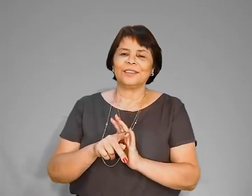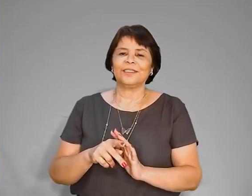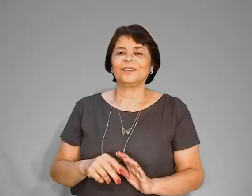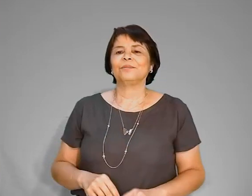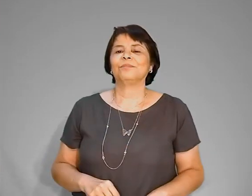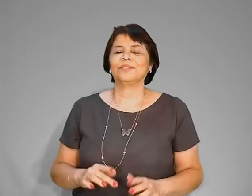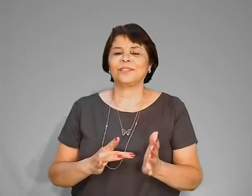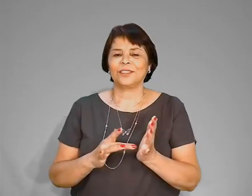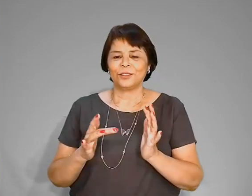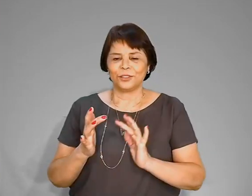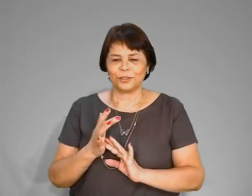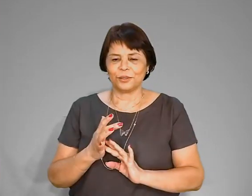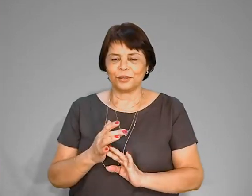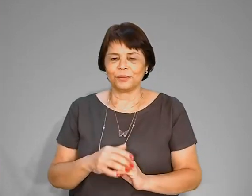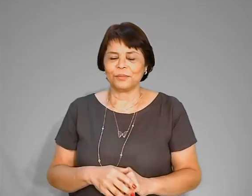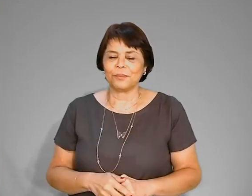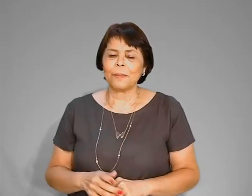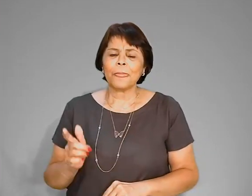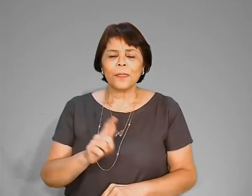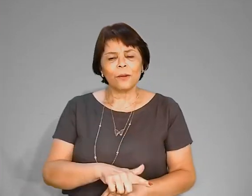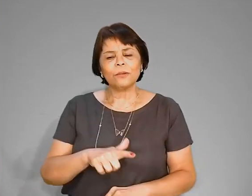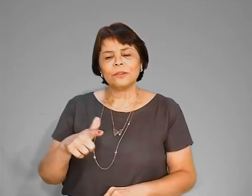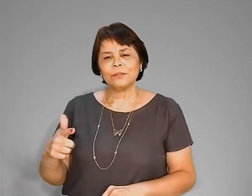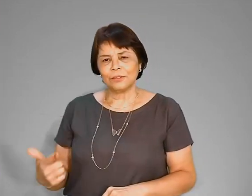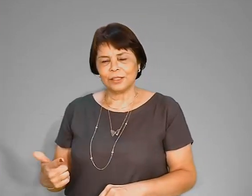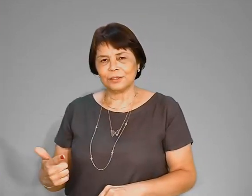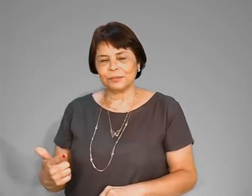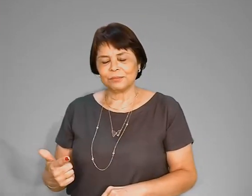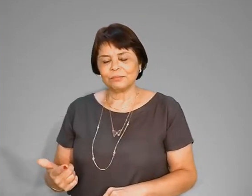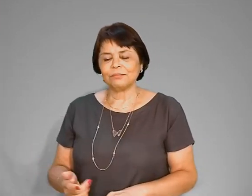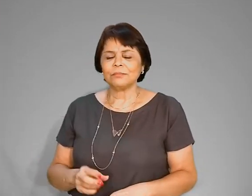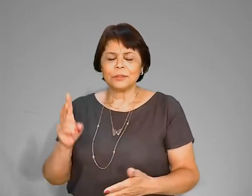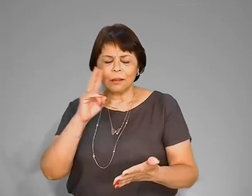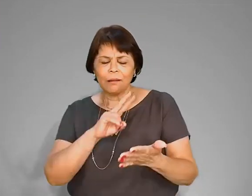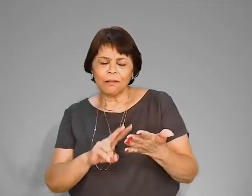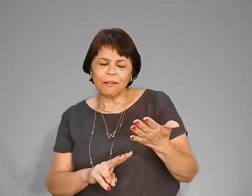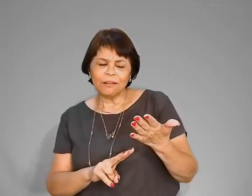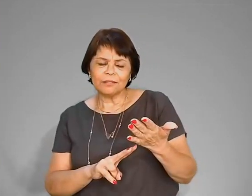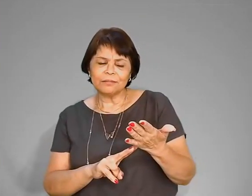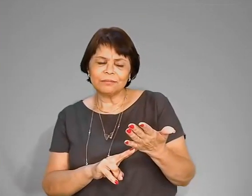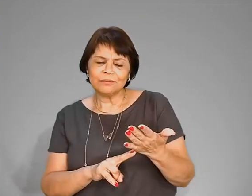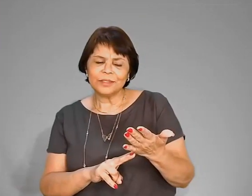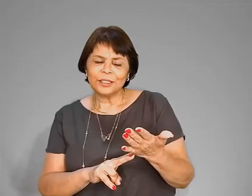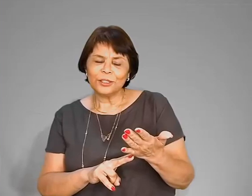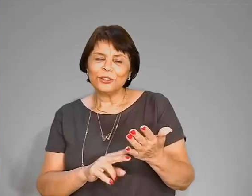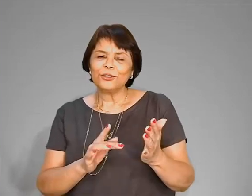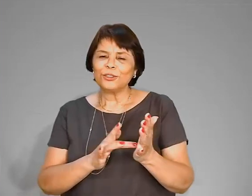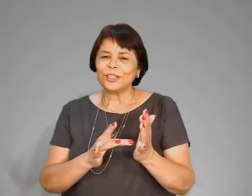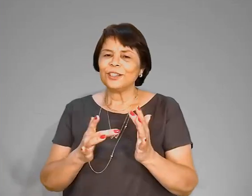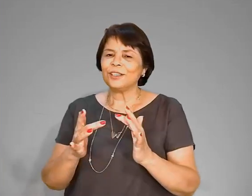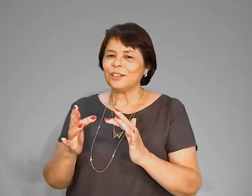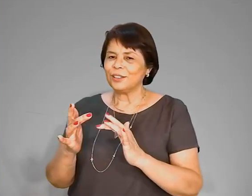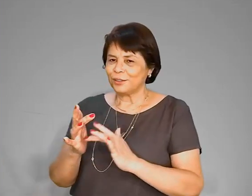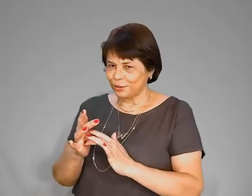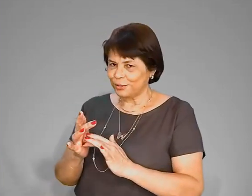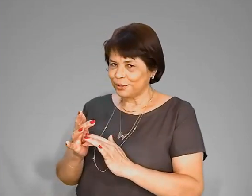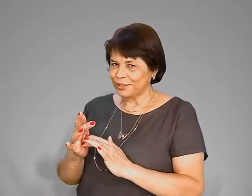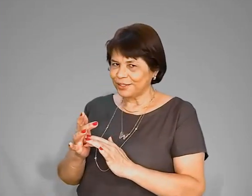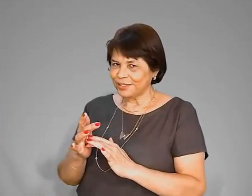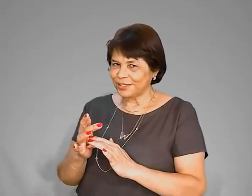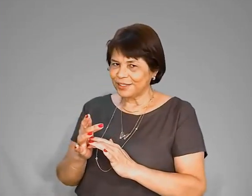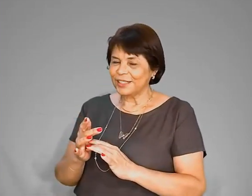Edificado sobre o fundamento de apóstolos e profetas, sendo ele mesmo a pedra angular, no qual, pedra angular, todo o